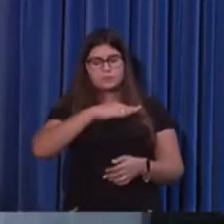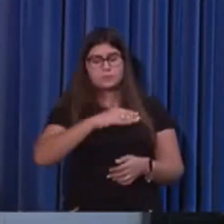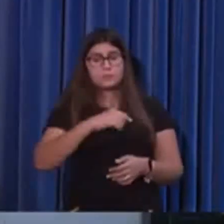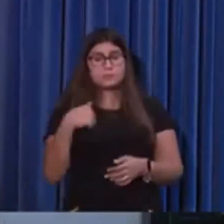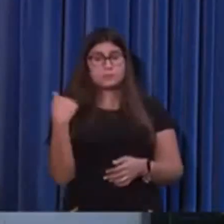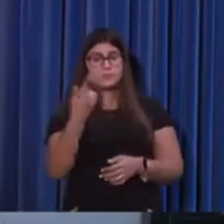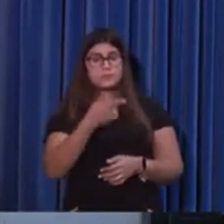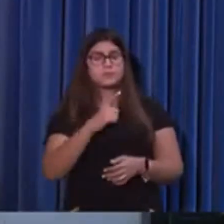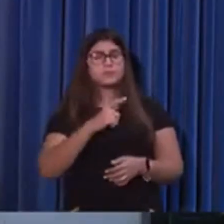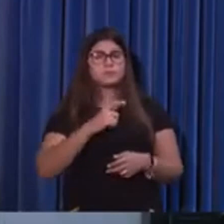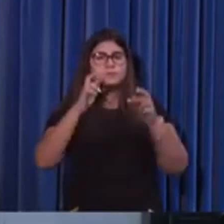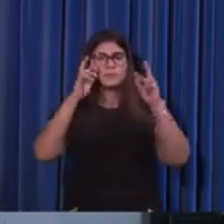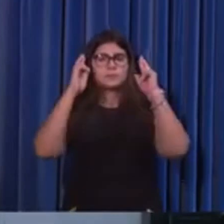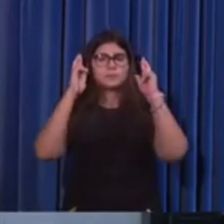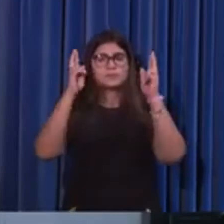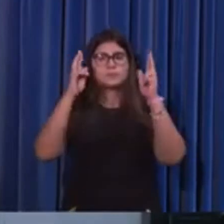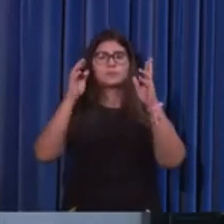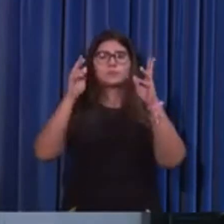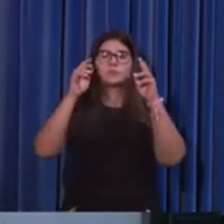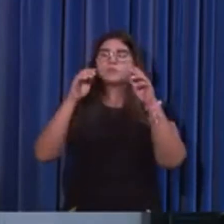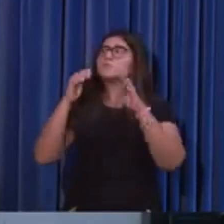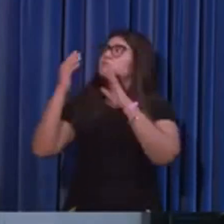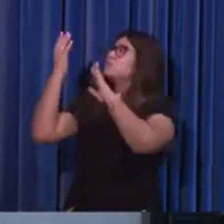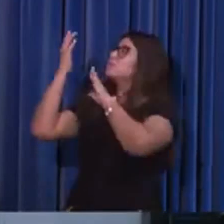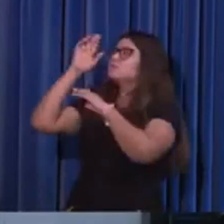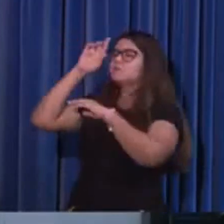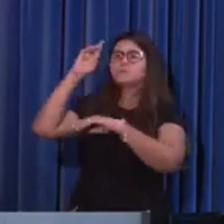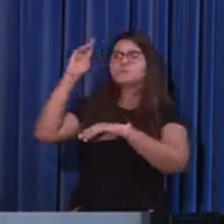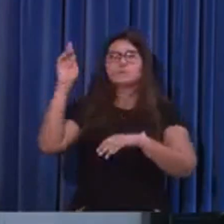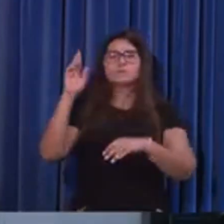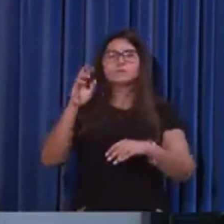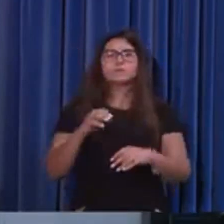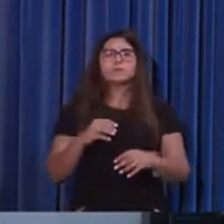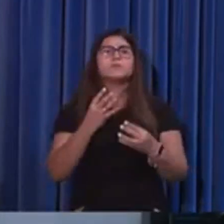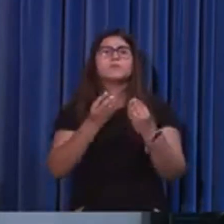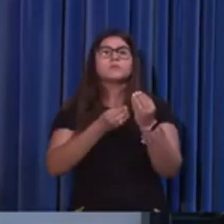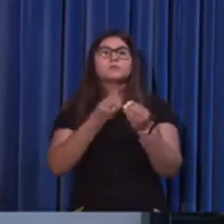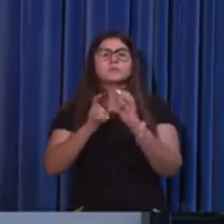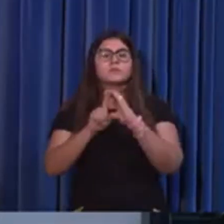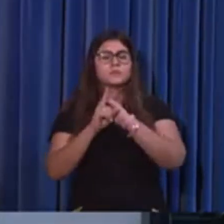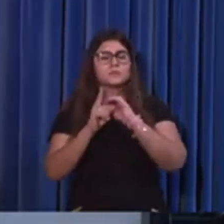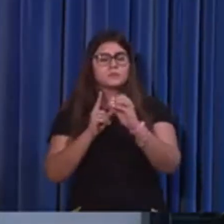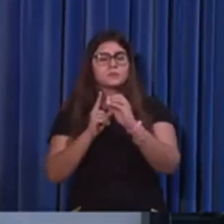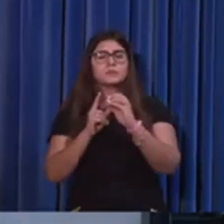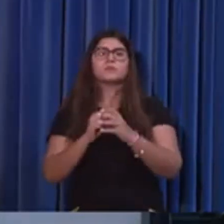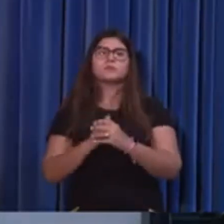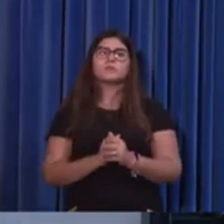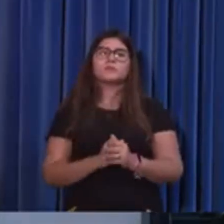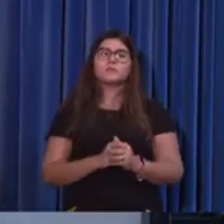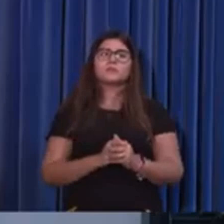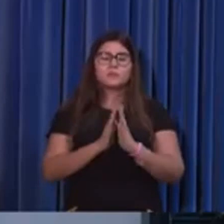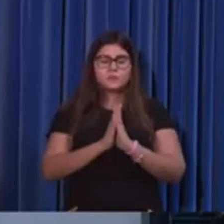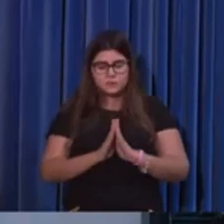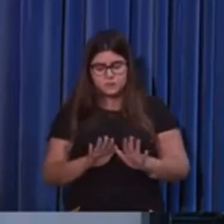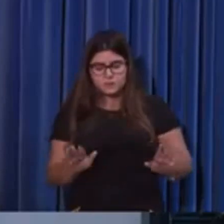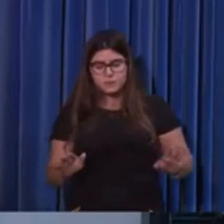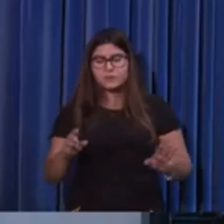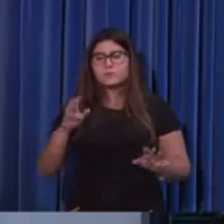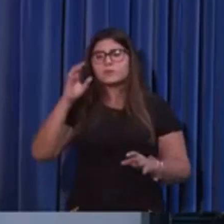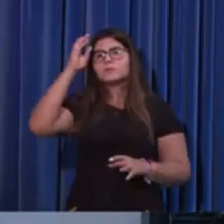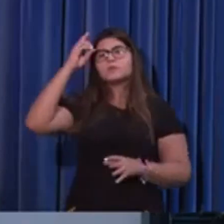responsabilidade diante do Senhor. A maneira que cultuamos a Deus, e aqui fica claro e evidente mais uma